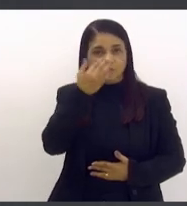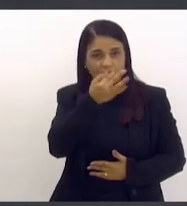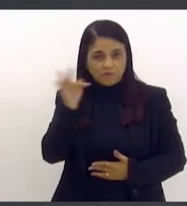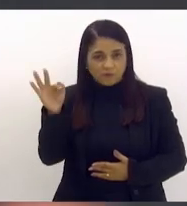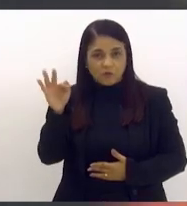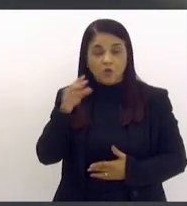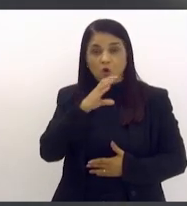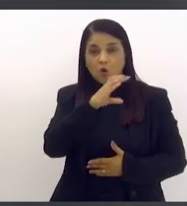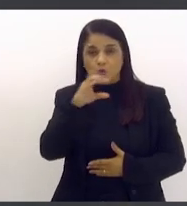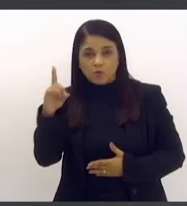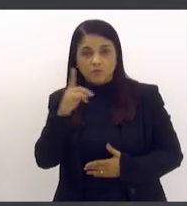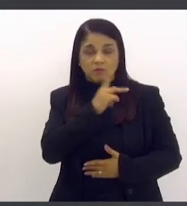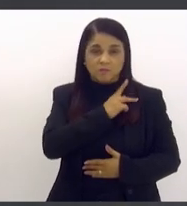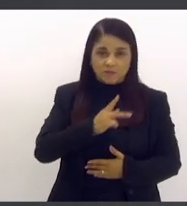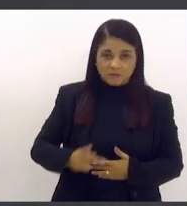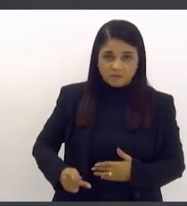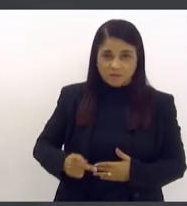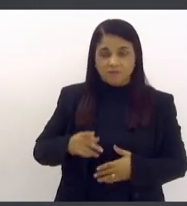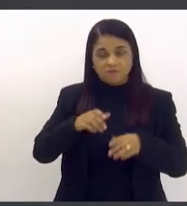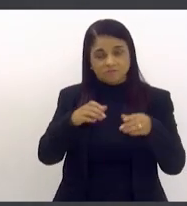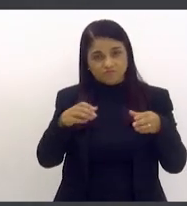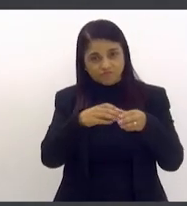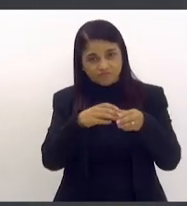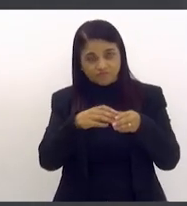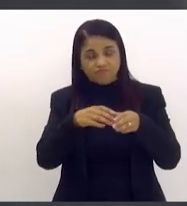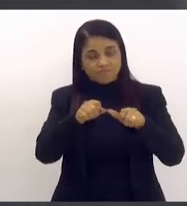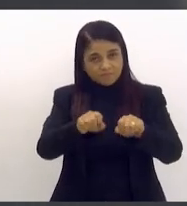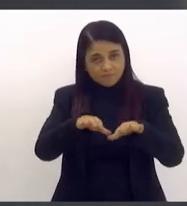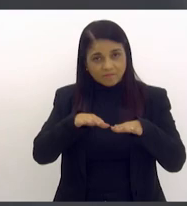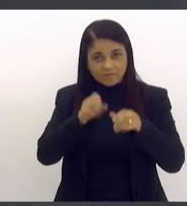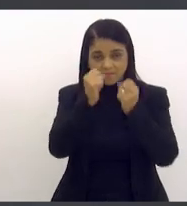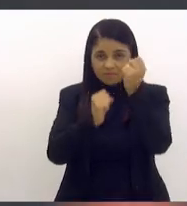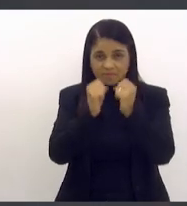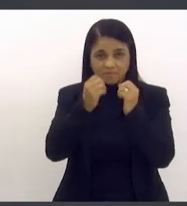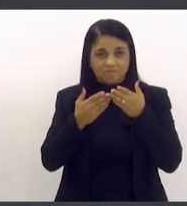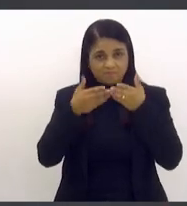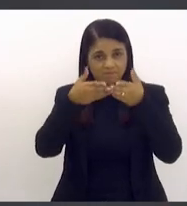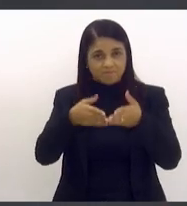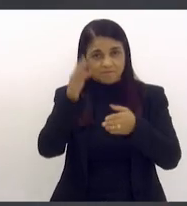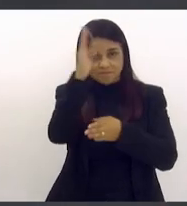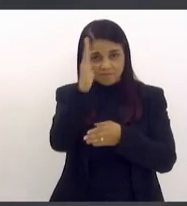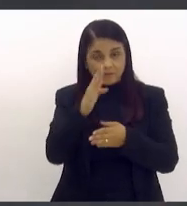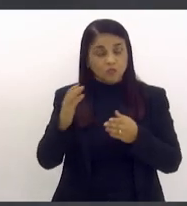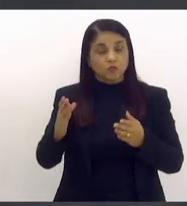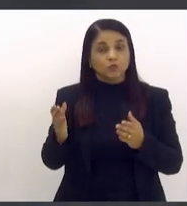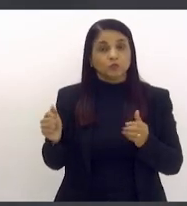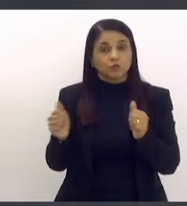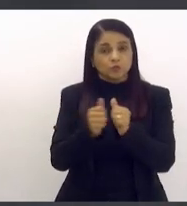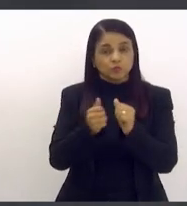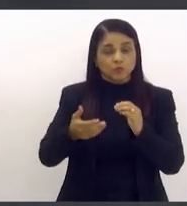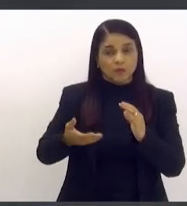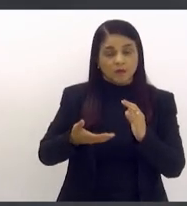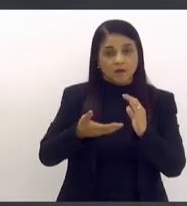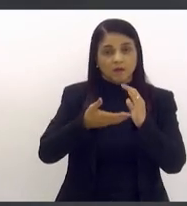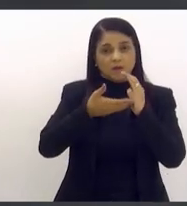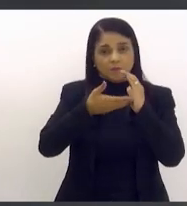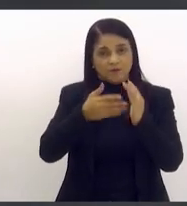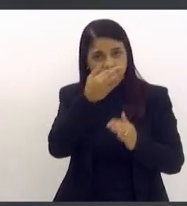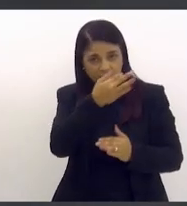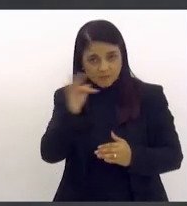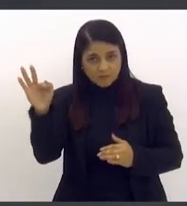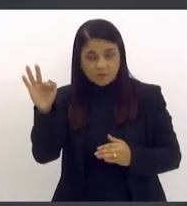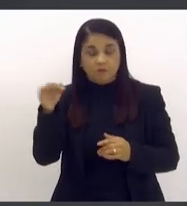coordenador presidente da frente parlamentar da indústria naval brasileira junto à Câmara Federal e ao mesmo tempo